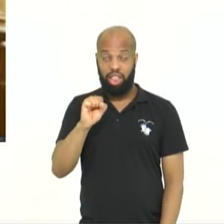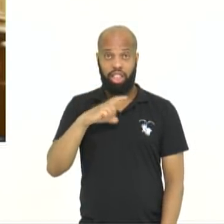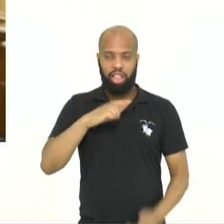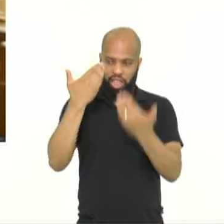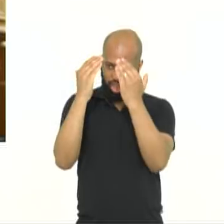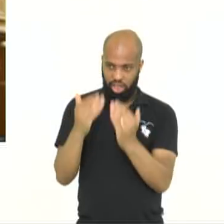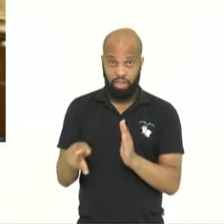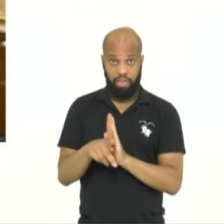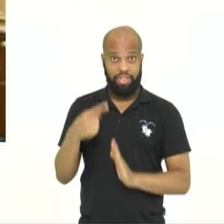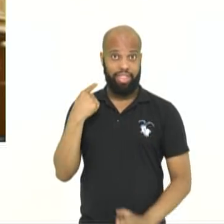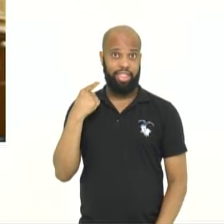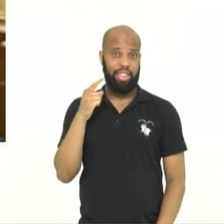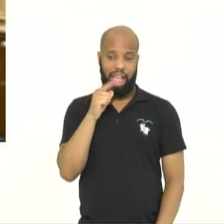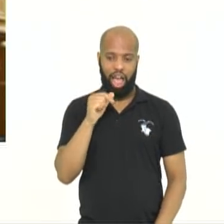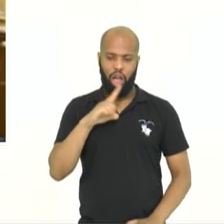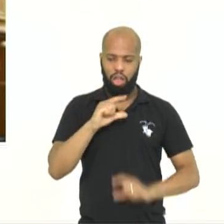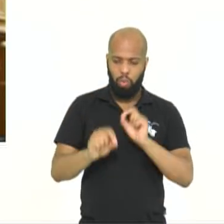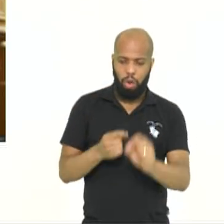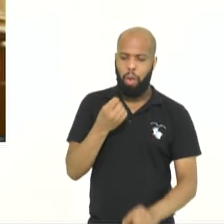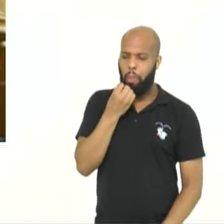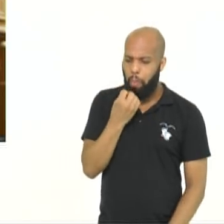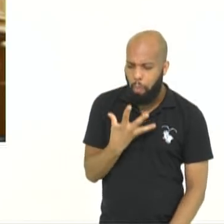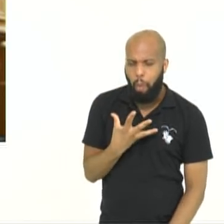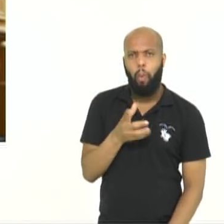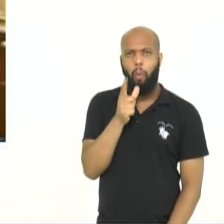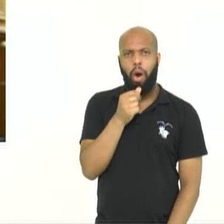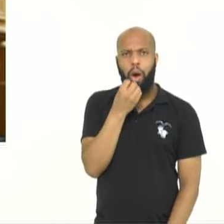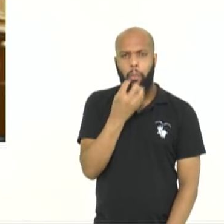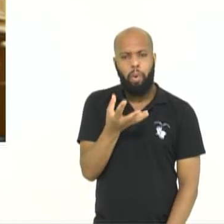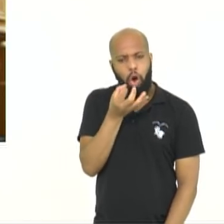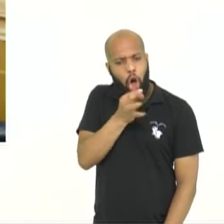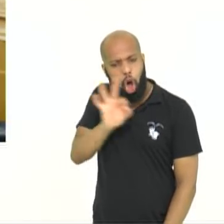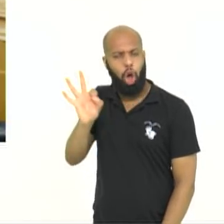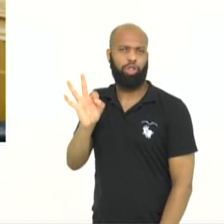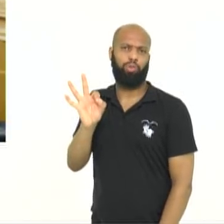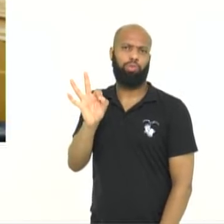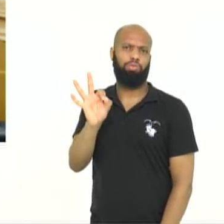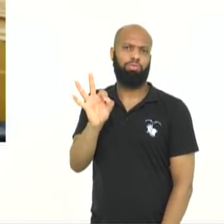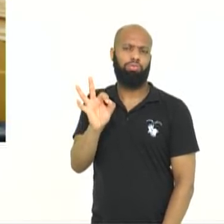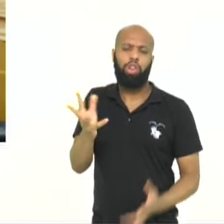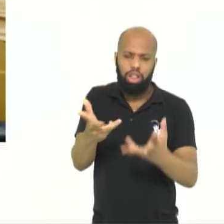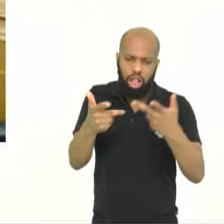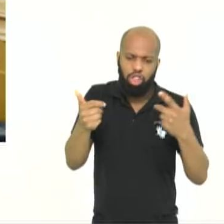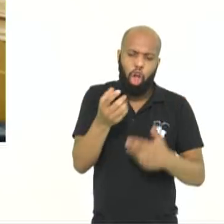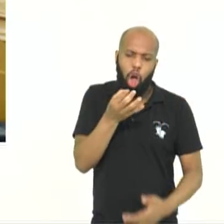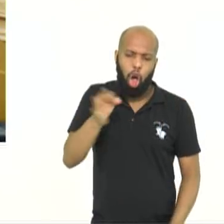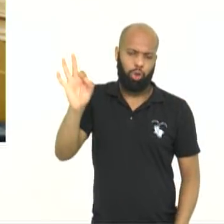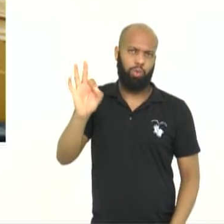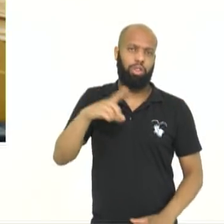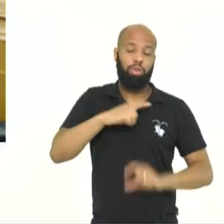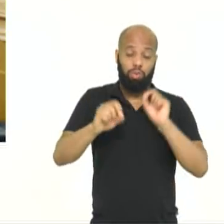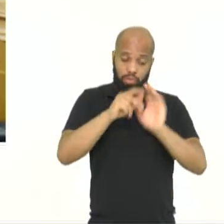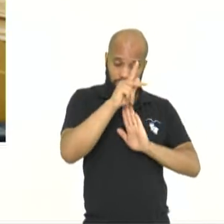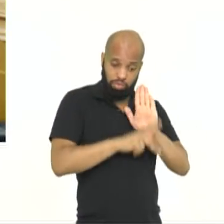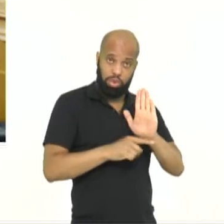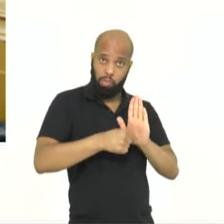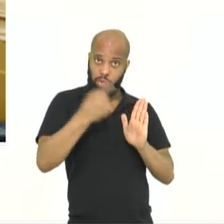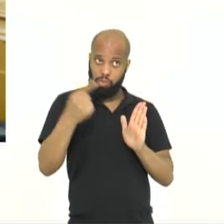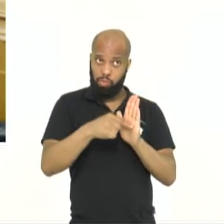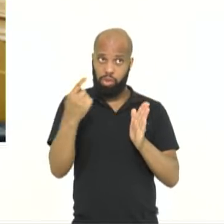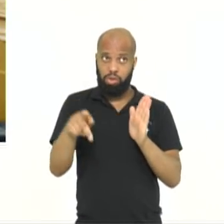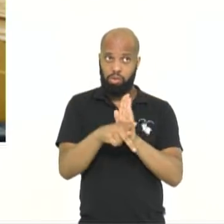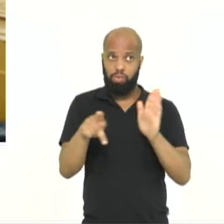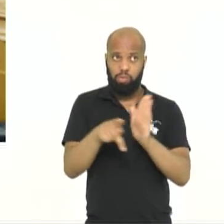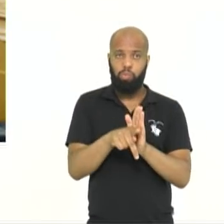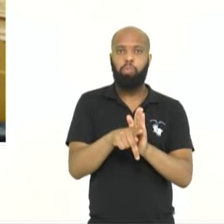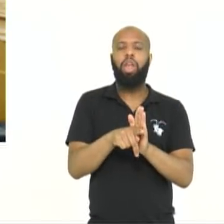a potabilidade era excelente, uma água perfeita, de ótima qualidade. Então, esse projeto do primeiro reservatório para abastecimento